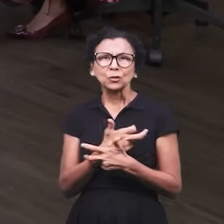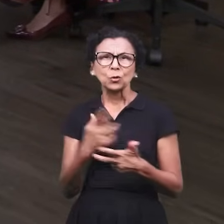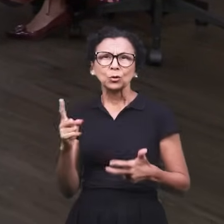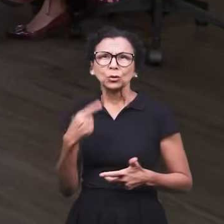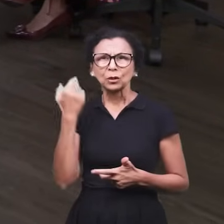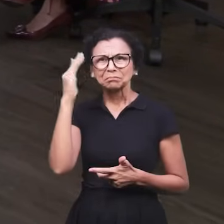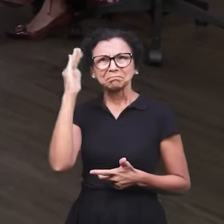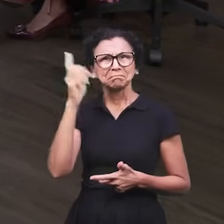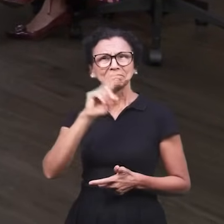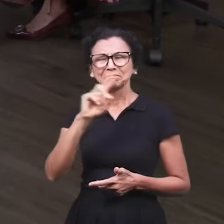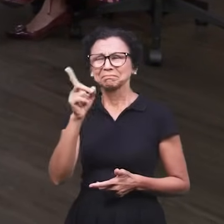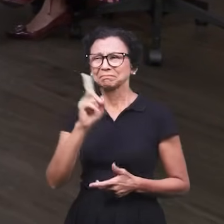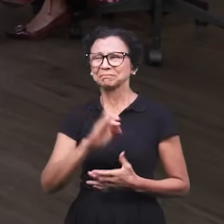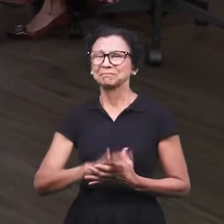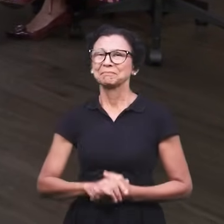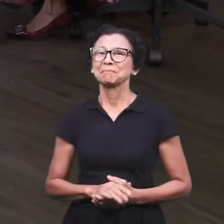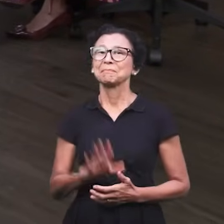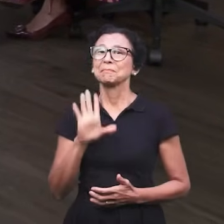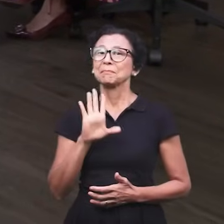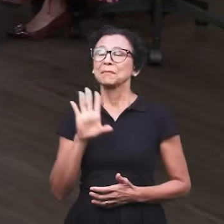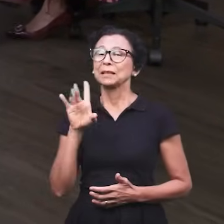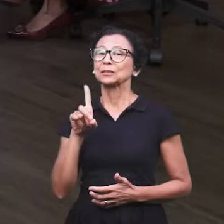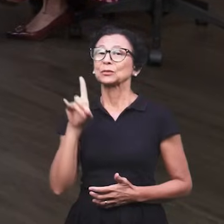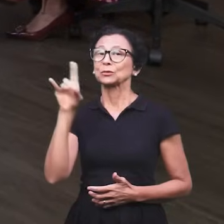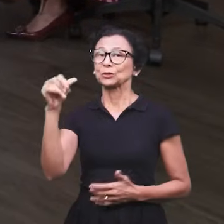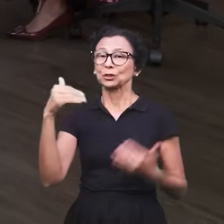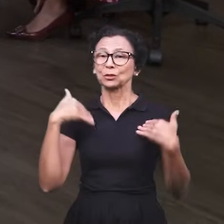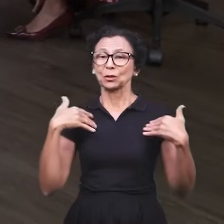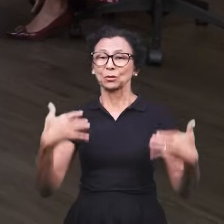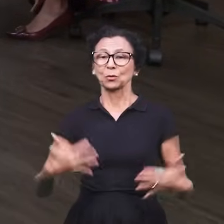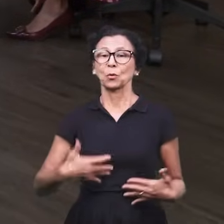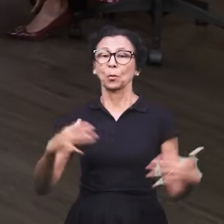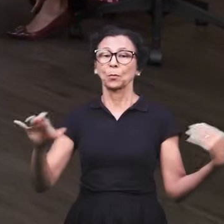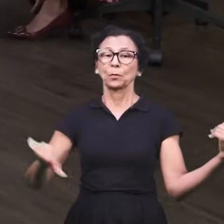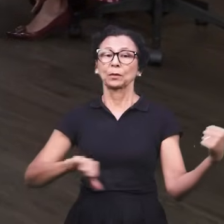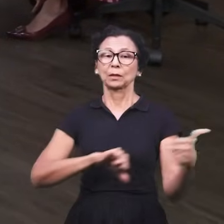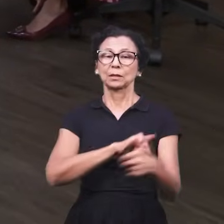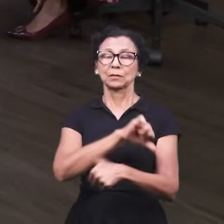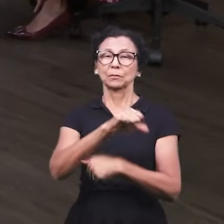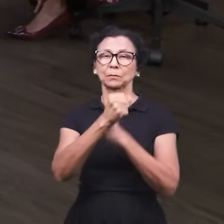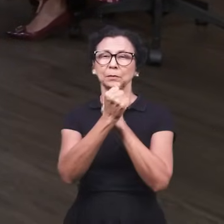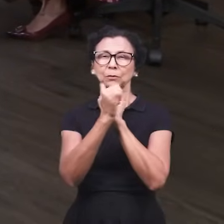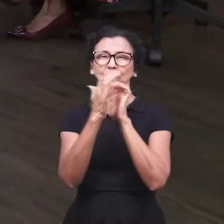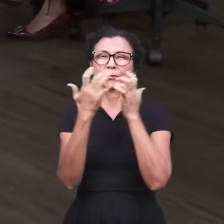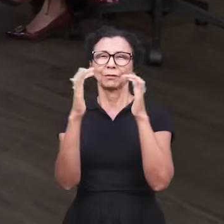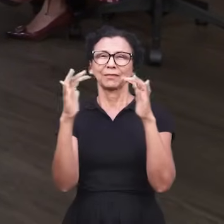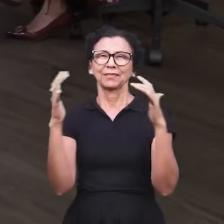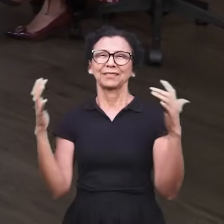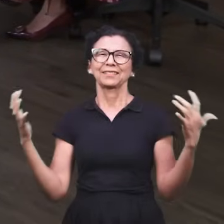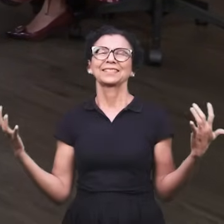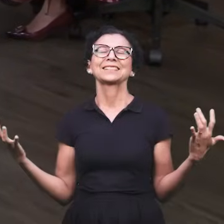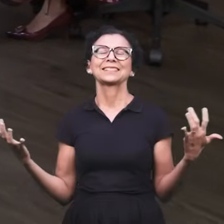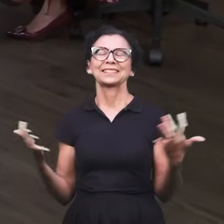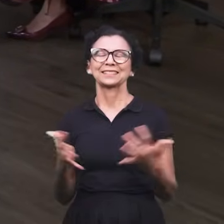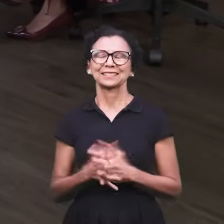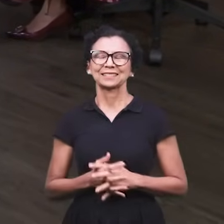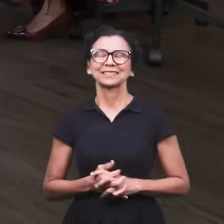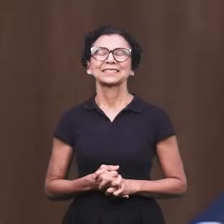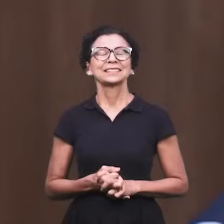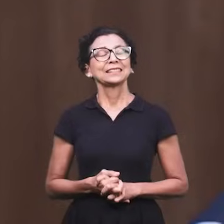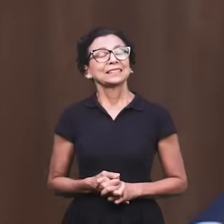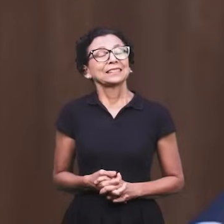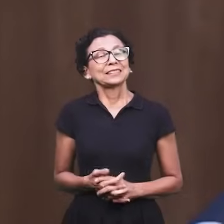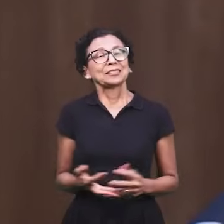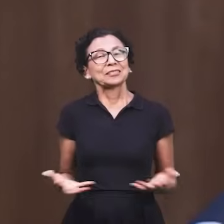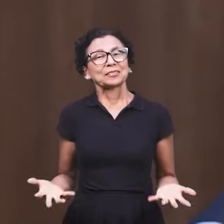vamos entender. Mas um dia esse nosso corpo será transformado, nós teremos um corpo glorificado. Você vê Paulo falar bem assim, eu